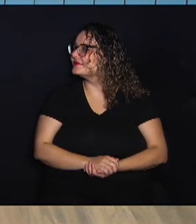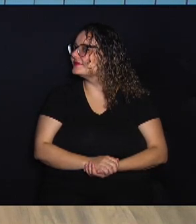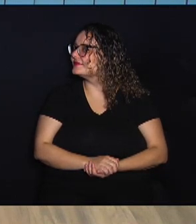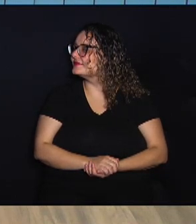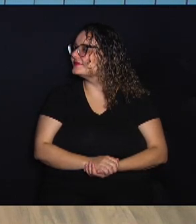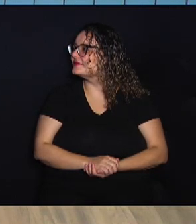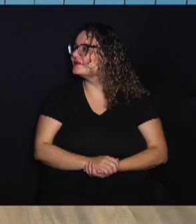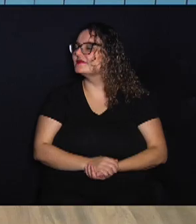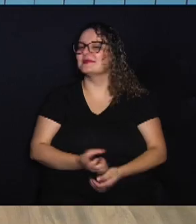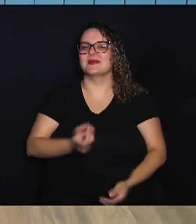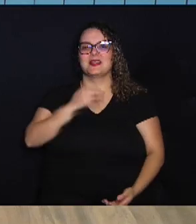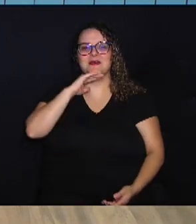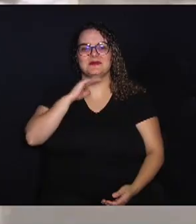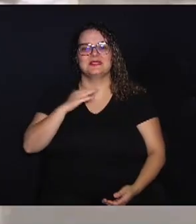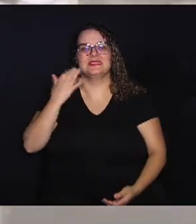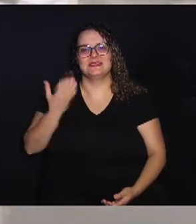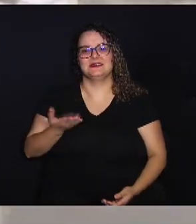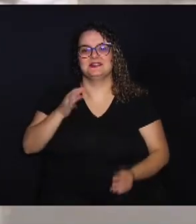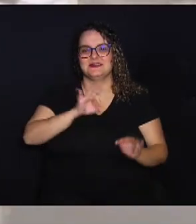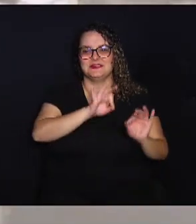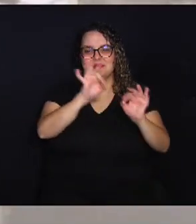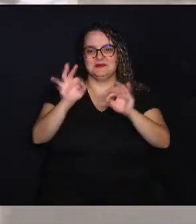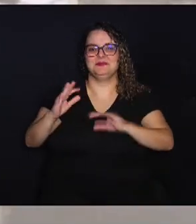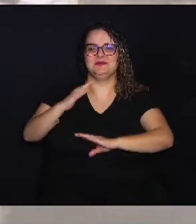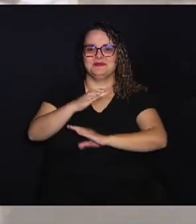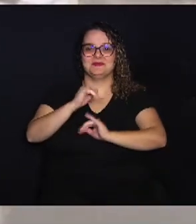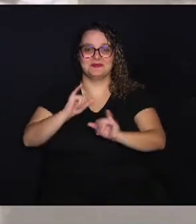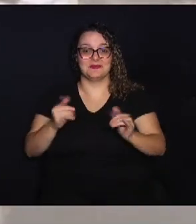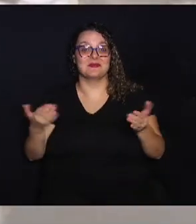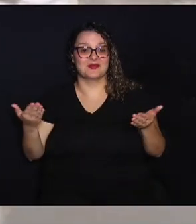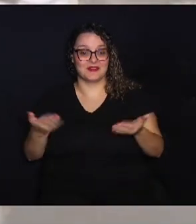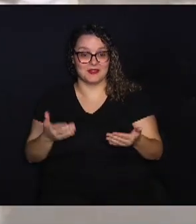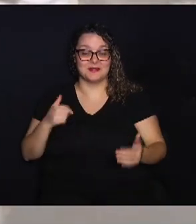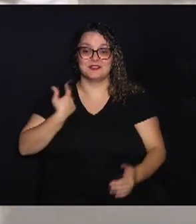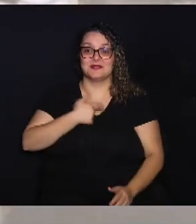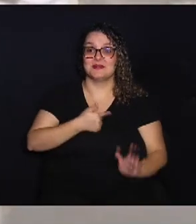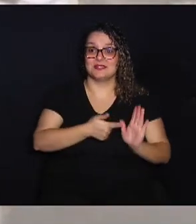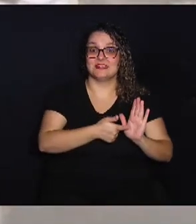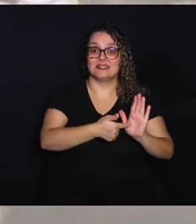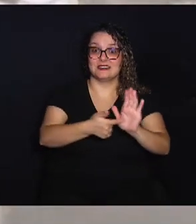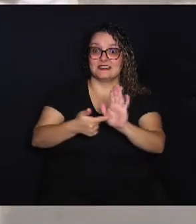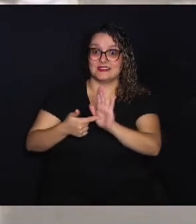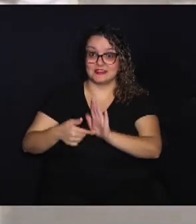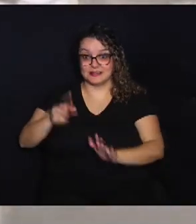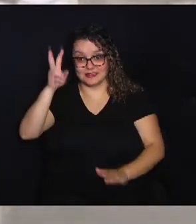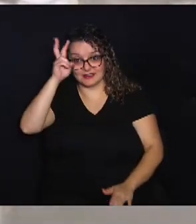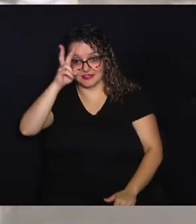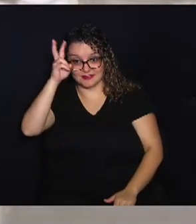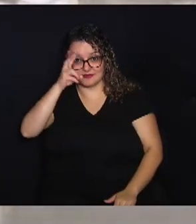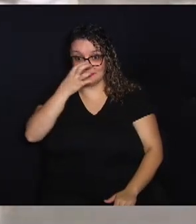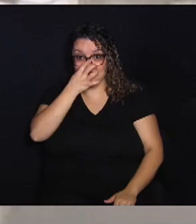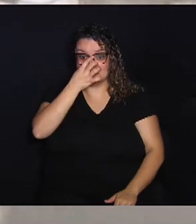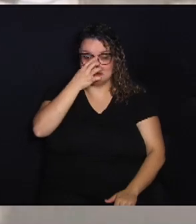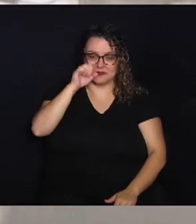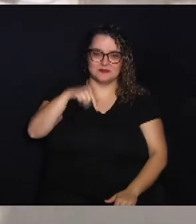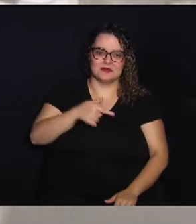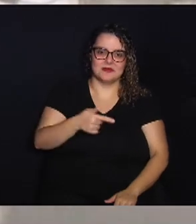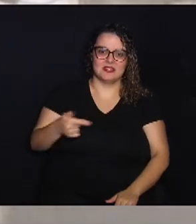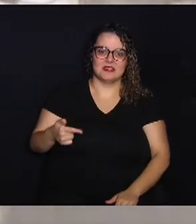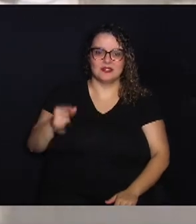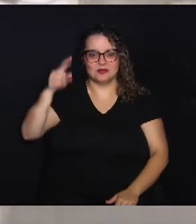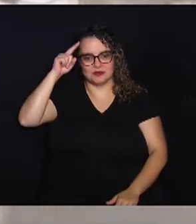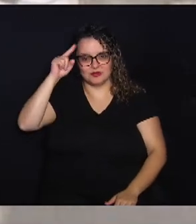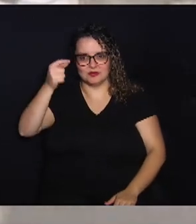Você que assiste o Câmara Notícia, hoje nós estamos nessa exposição, lembrando que essa semana tivemos aí o Dia